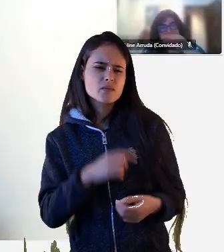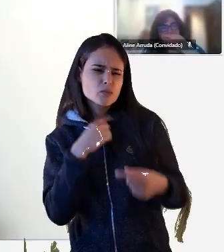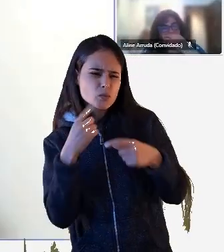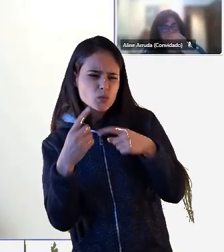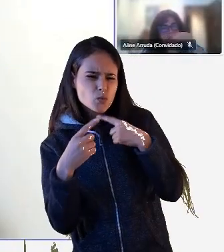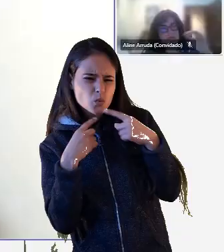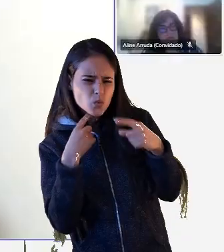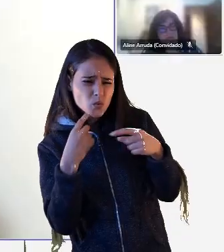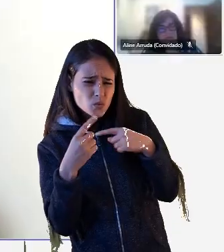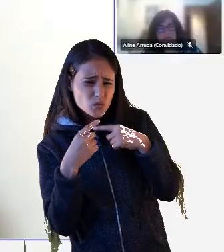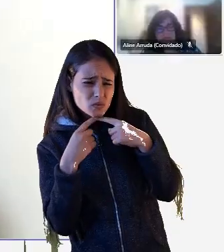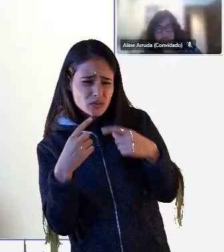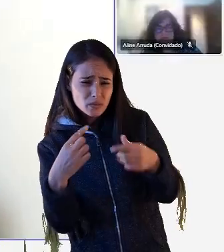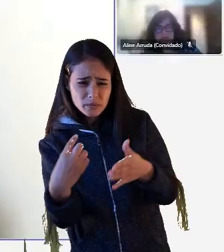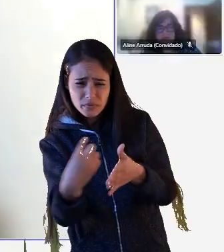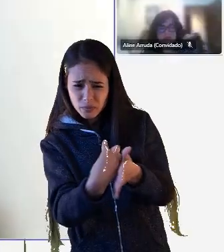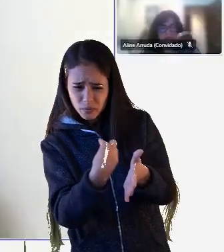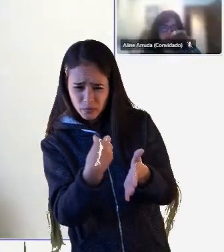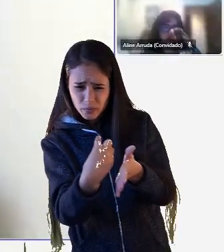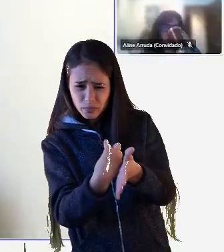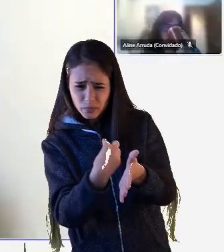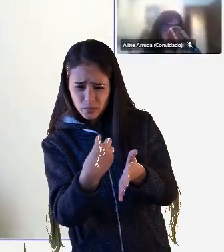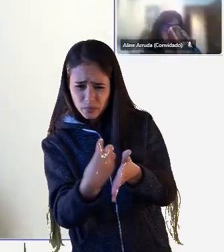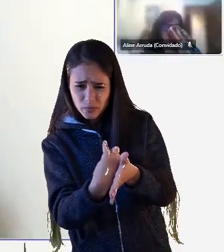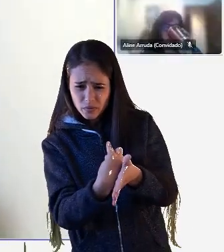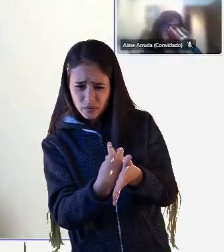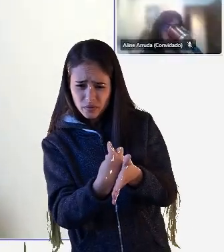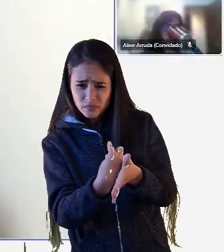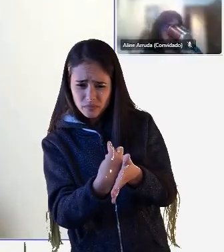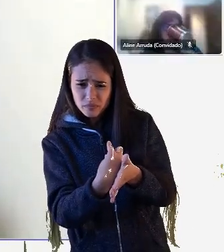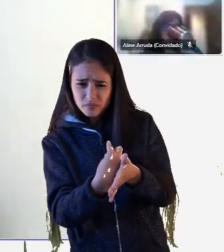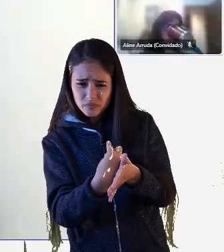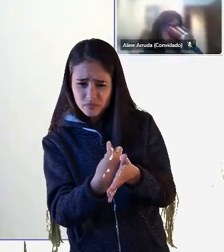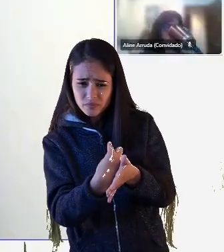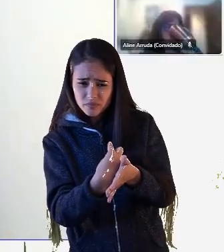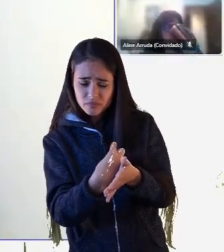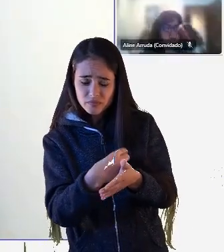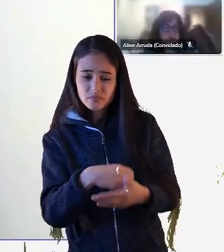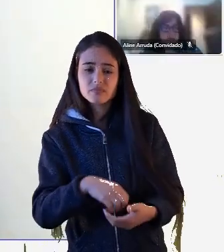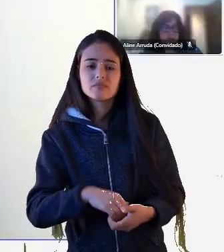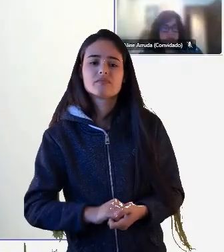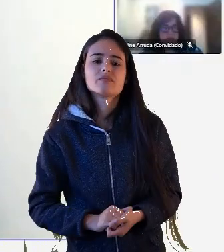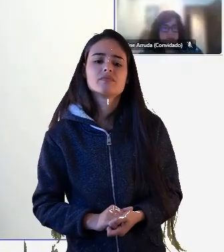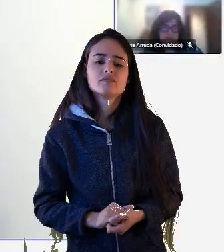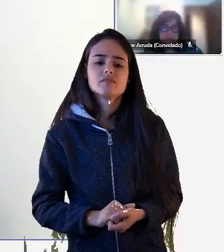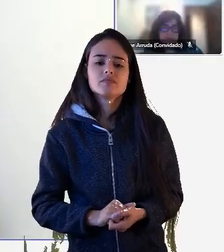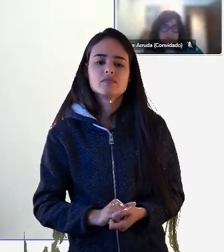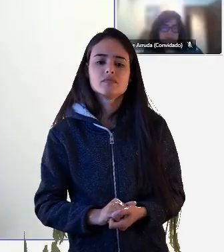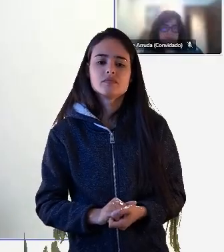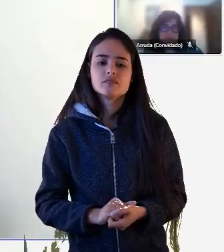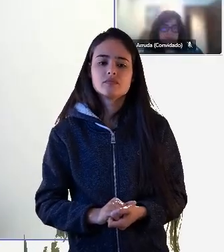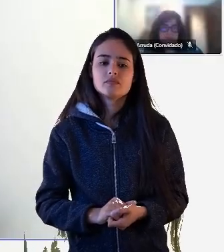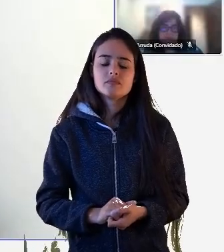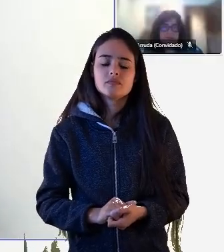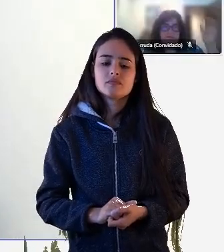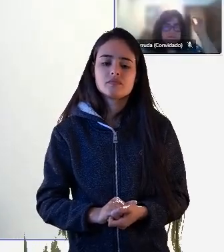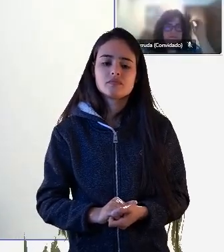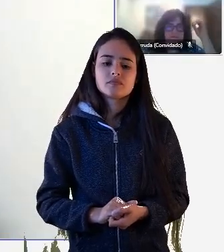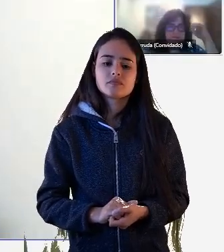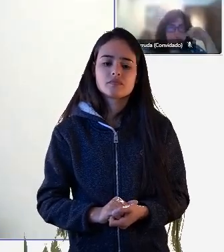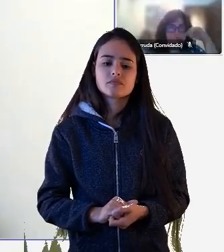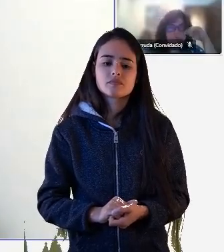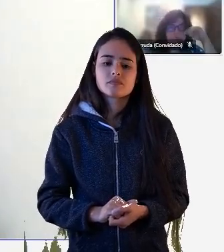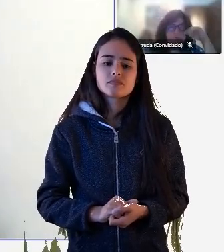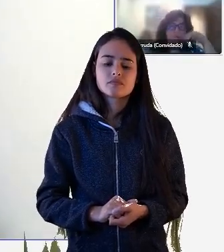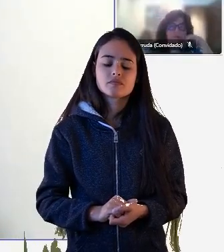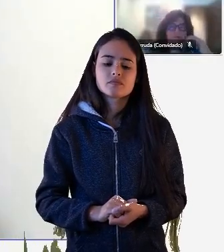Agora está rolando nas últimas semanas tem saído, sempre acho que às terças-feiras, sim, sempre às